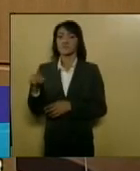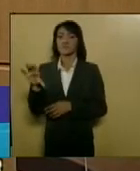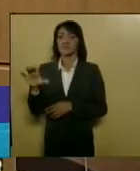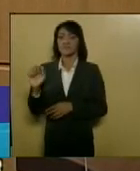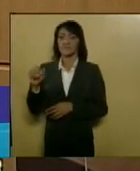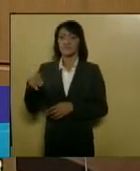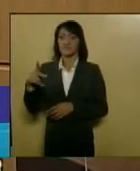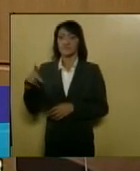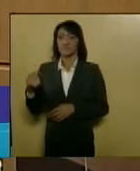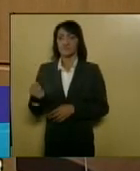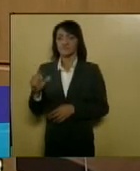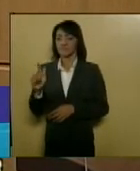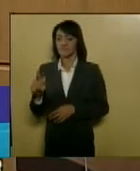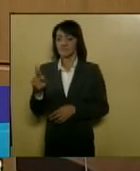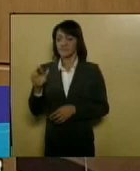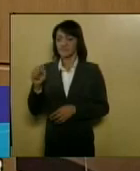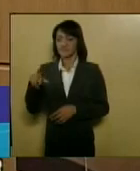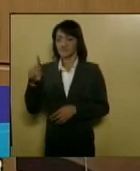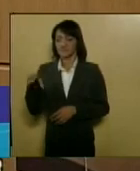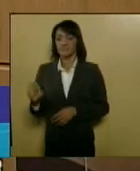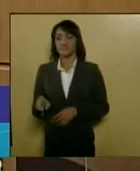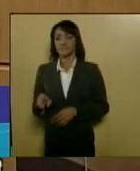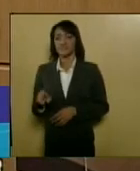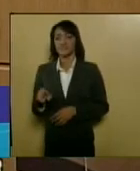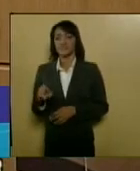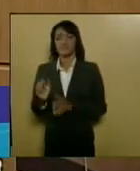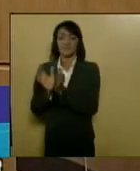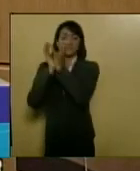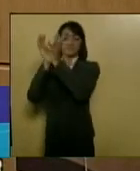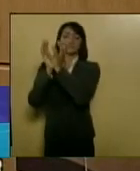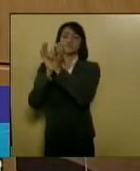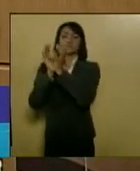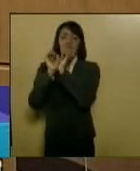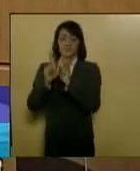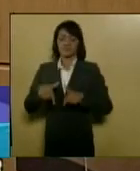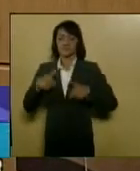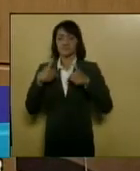uma justa homenagem aos heróis que tombaram na defesa do Brasil.